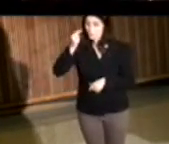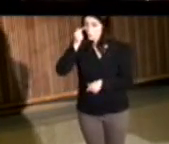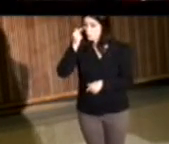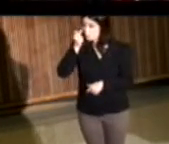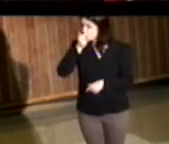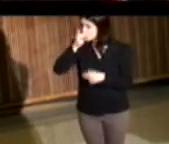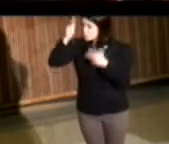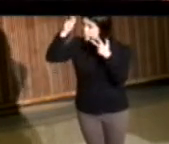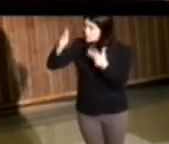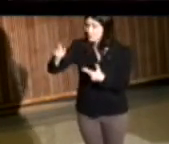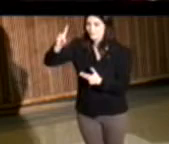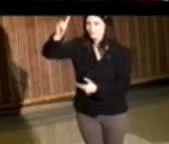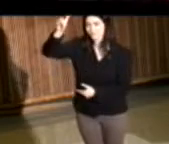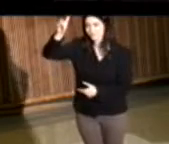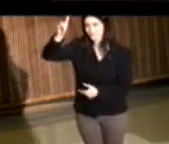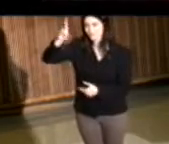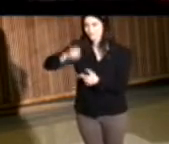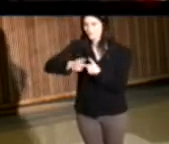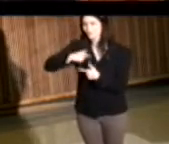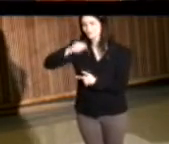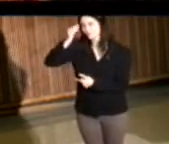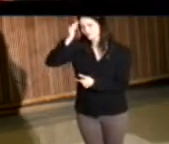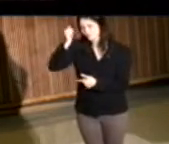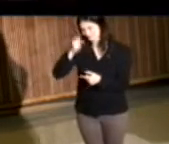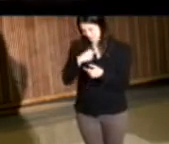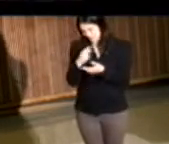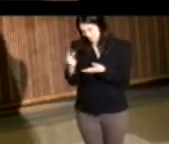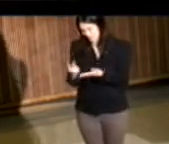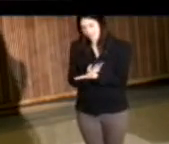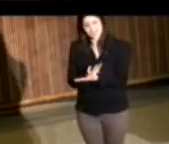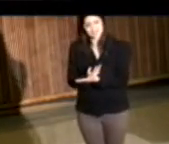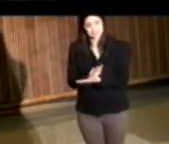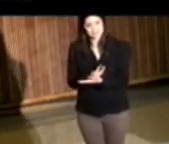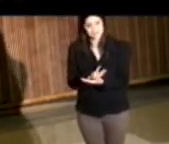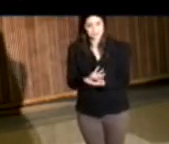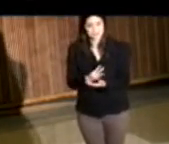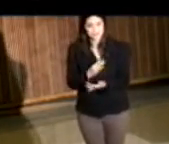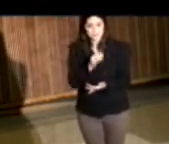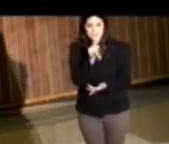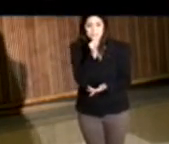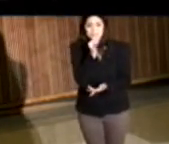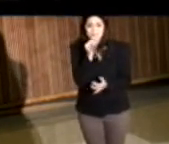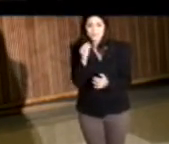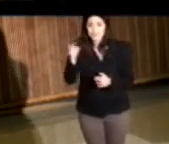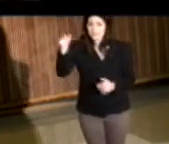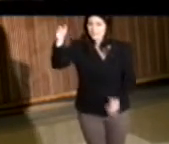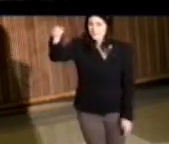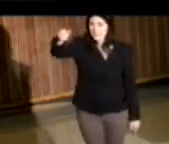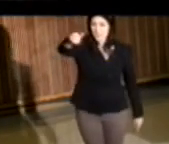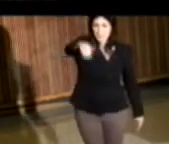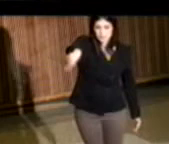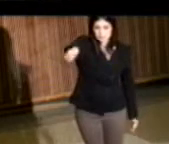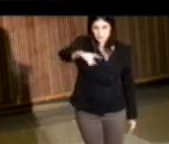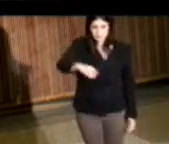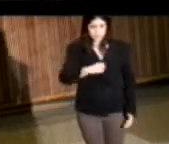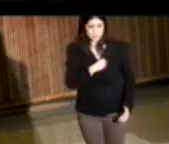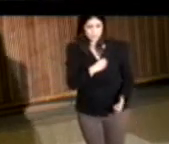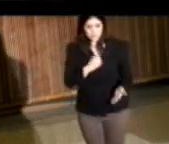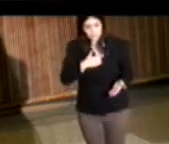do jeito que sou, que só você e eu sabemos. Não, eu não sei, só você e Deus, eu nem sei, Ele só sei da minha